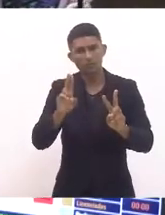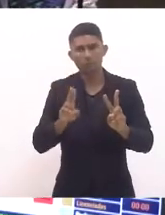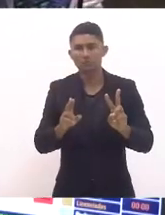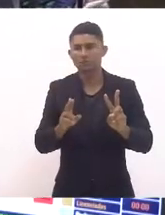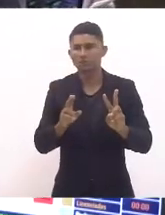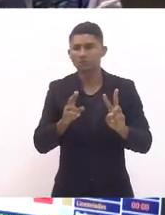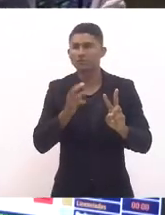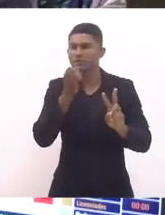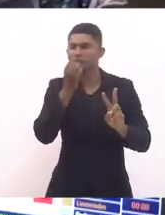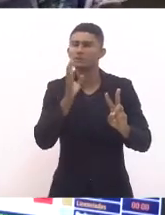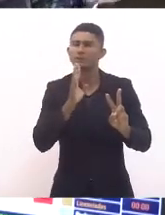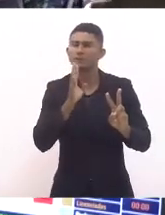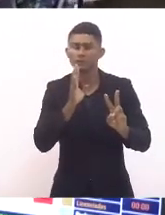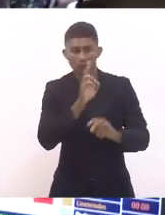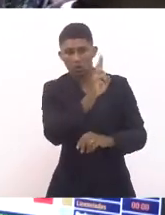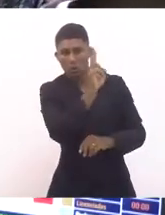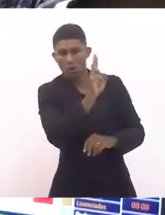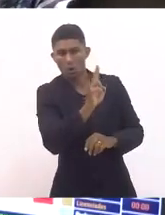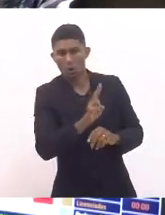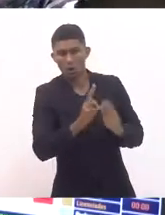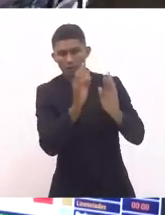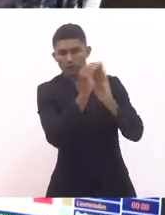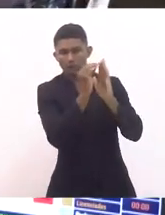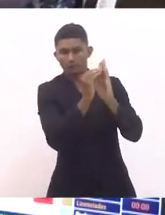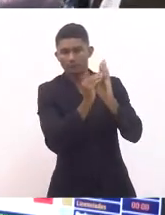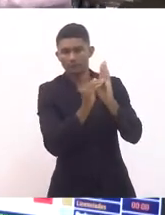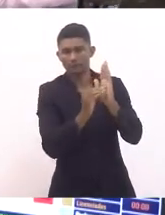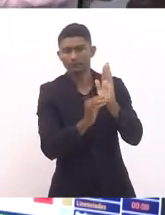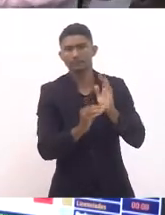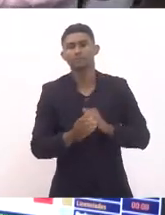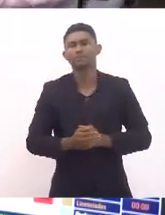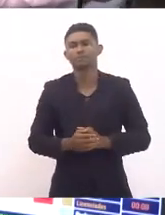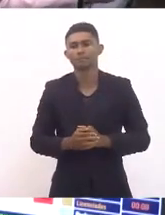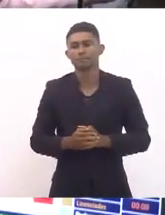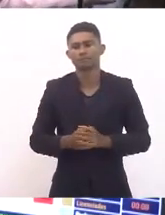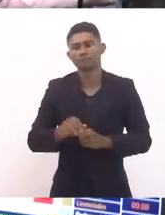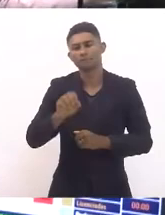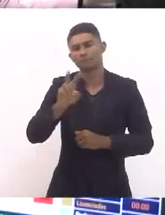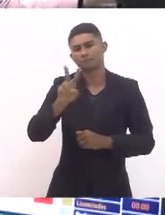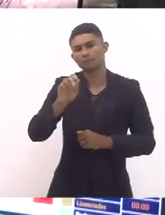bacana, tem aqui os nomes. Valdecida Saúde,